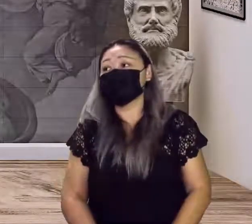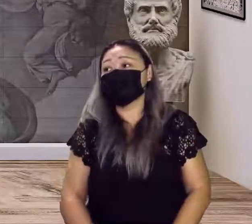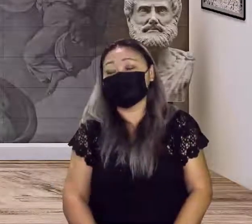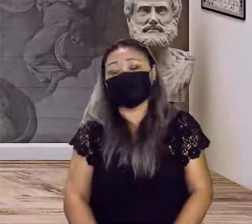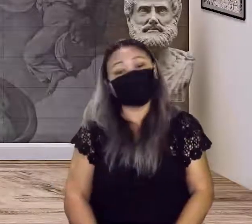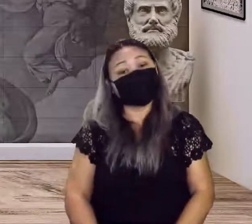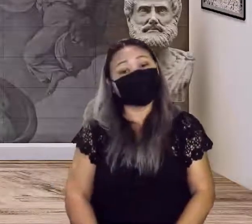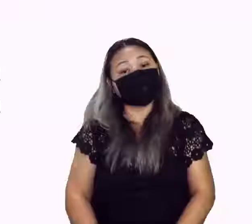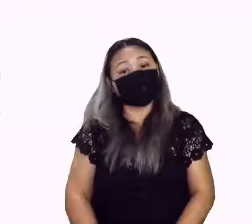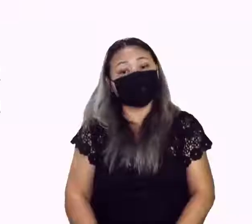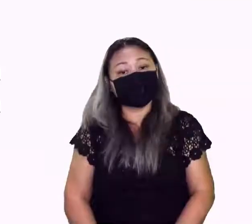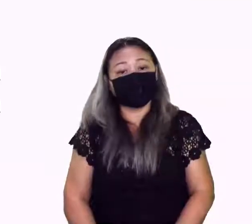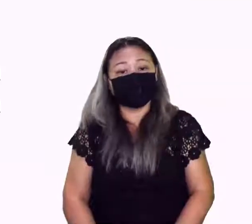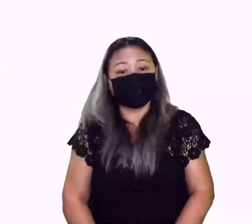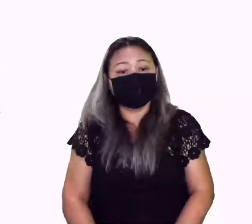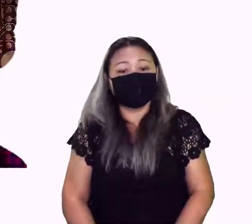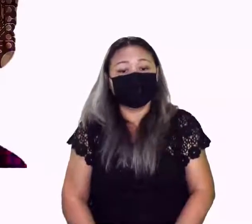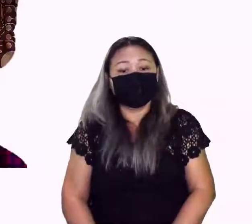lá, continuando, olha aí.